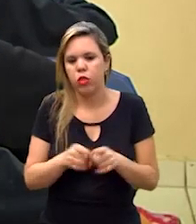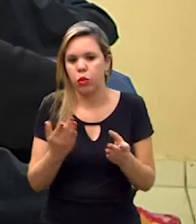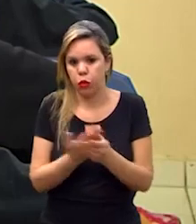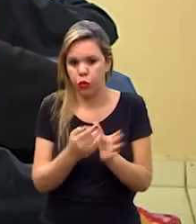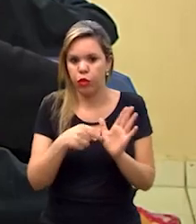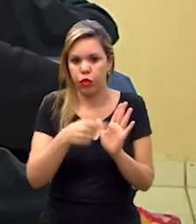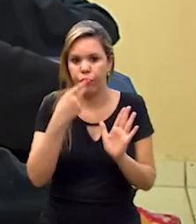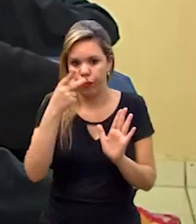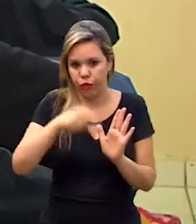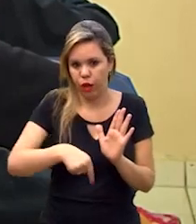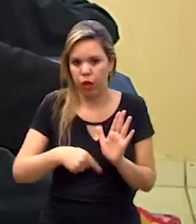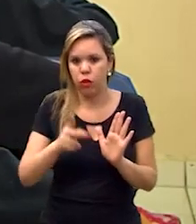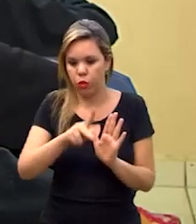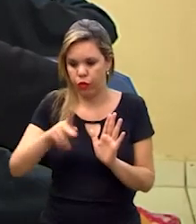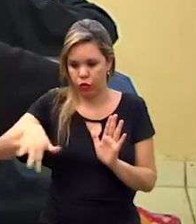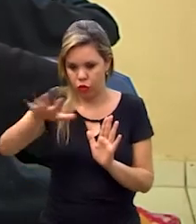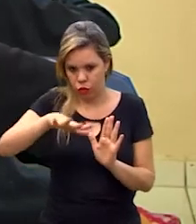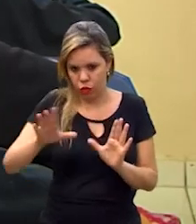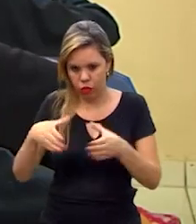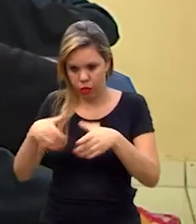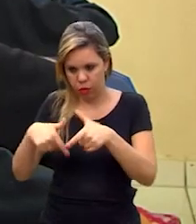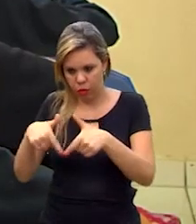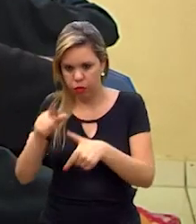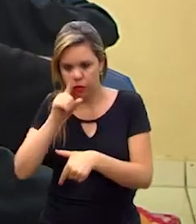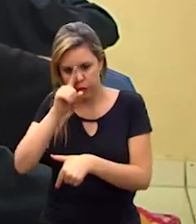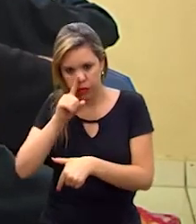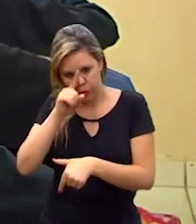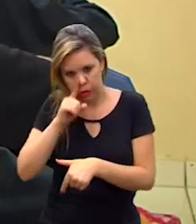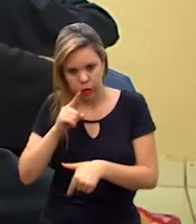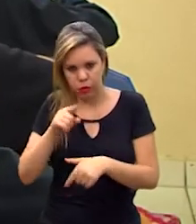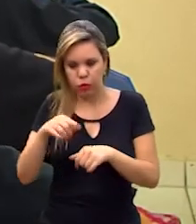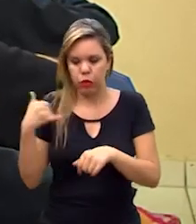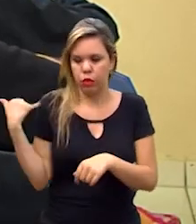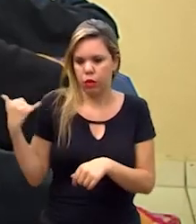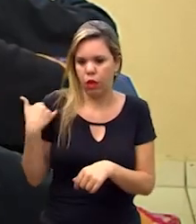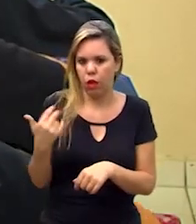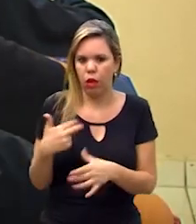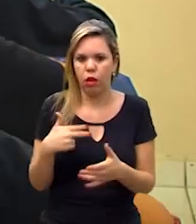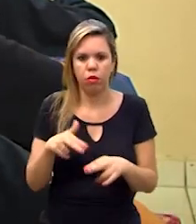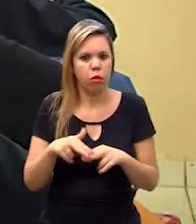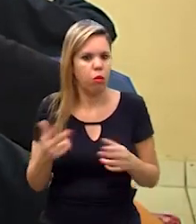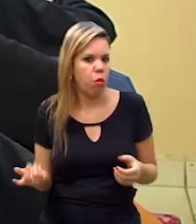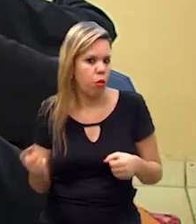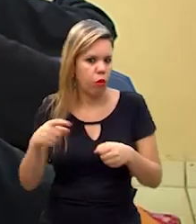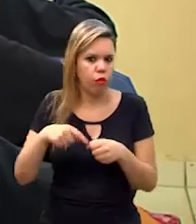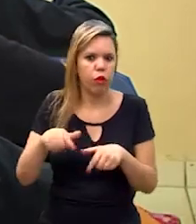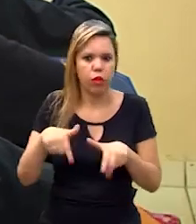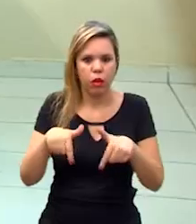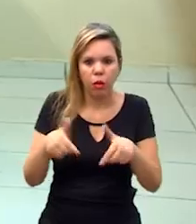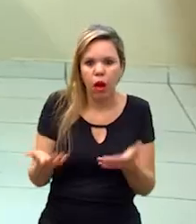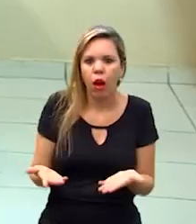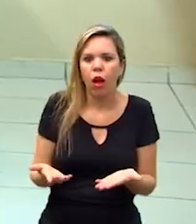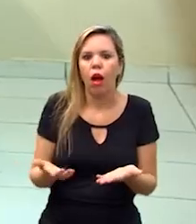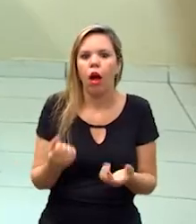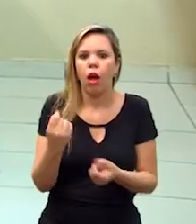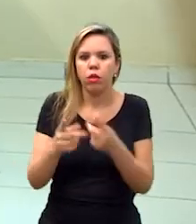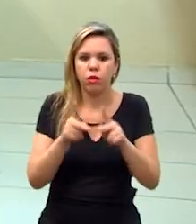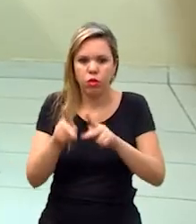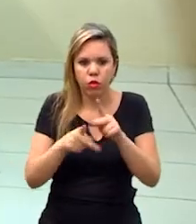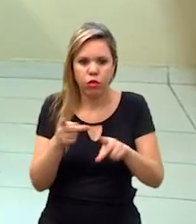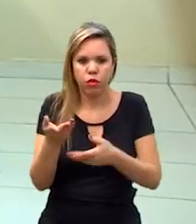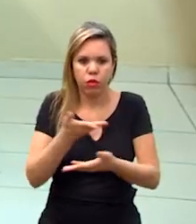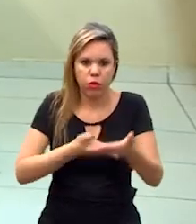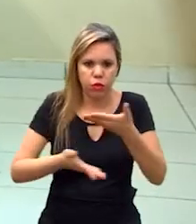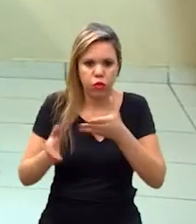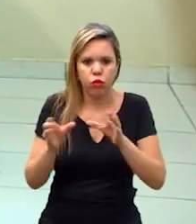disso, a liminar diz que os professores do grupo de risco, por idade ou com comorbidades, não podem ser convocados, até aqueles